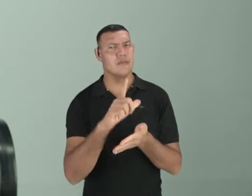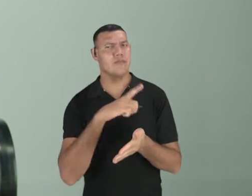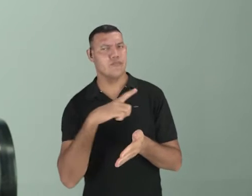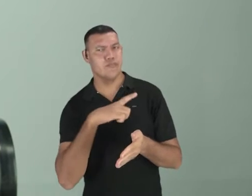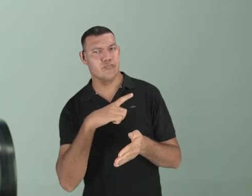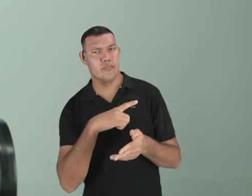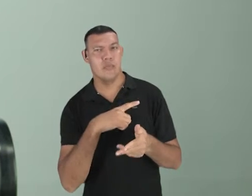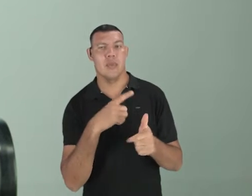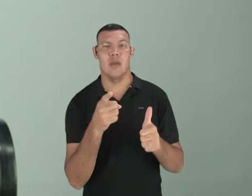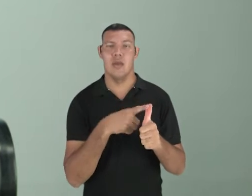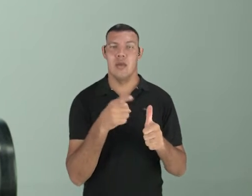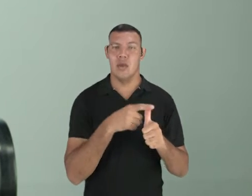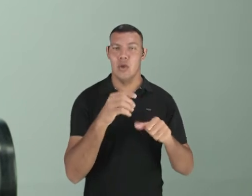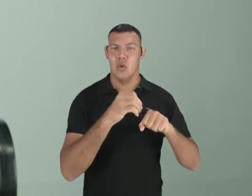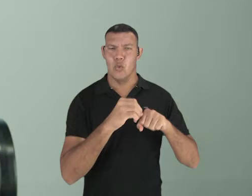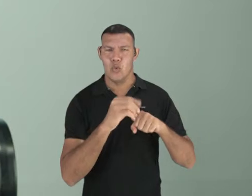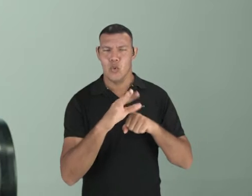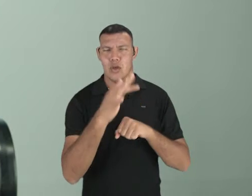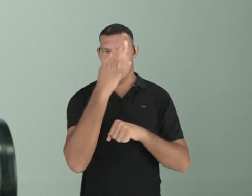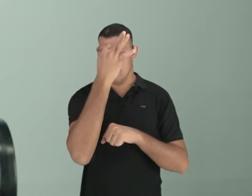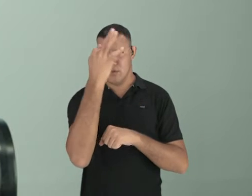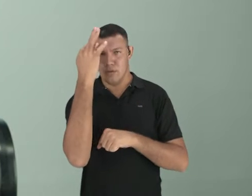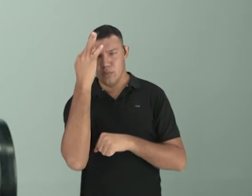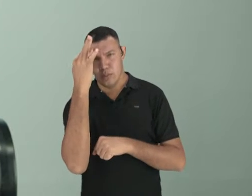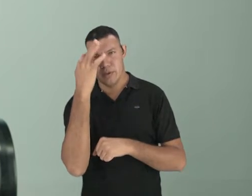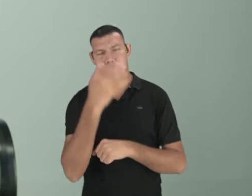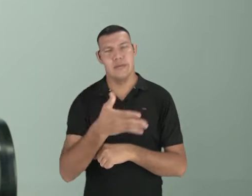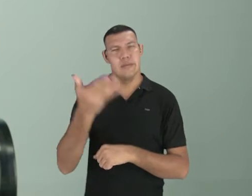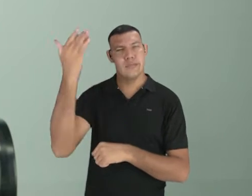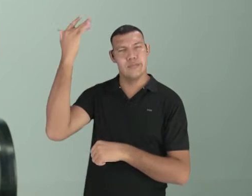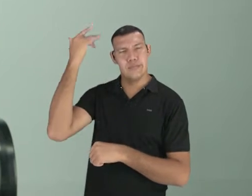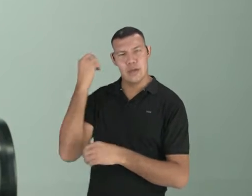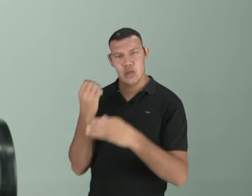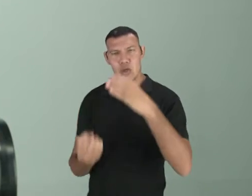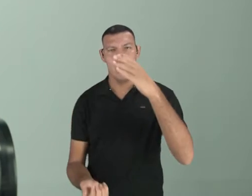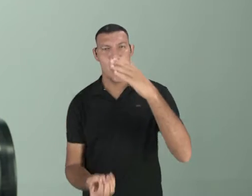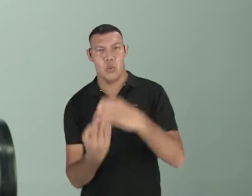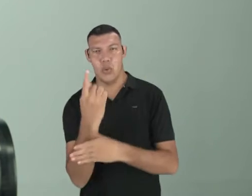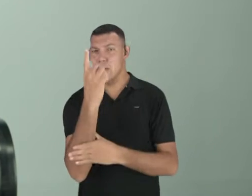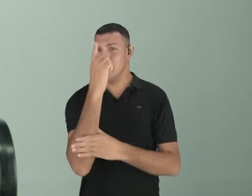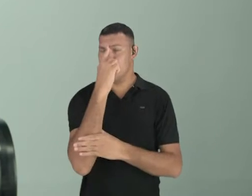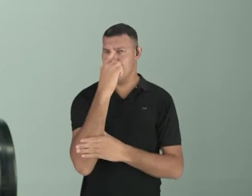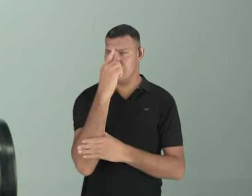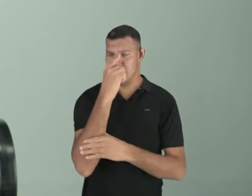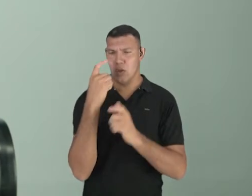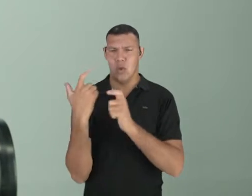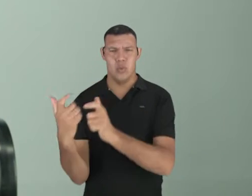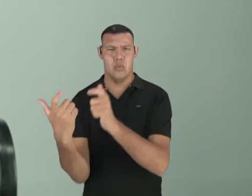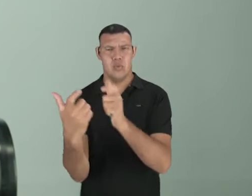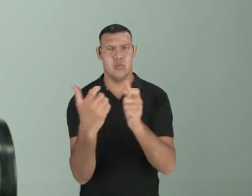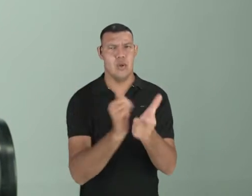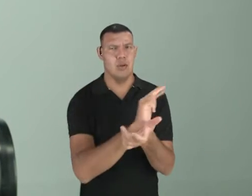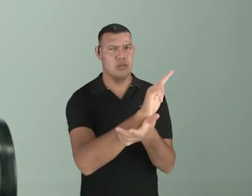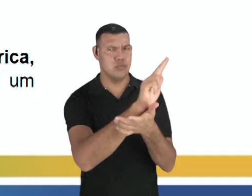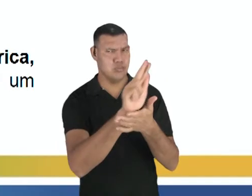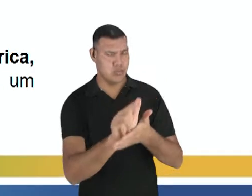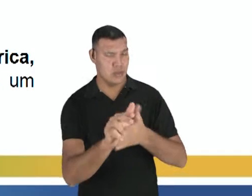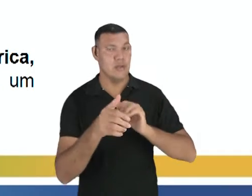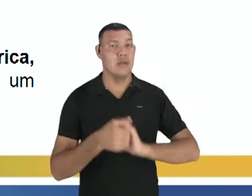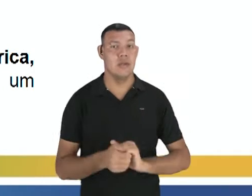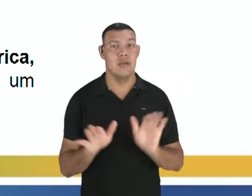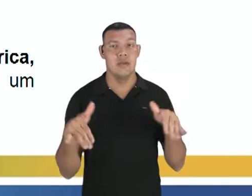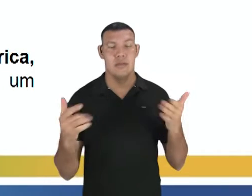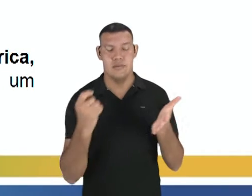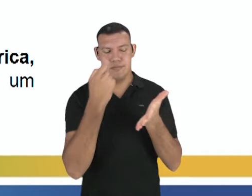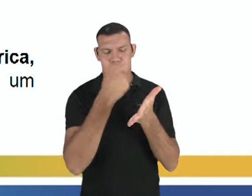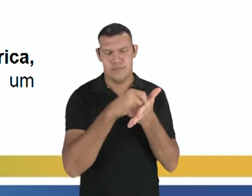conhecimento filosófico, que ele é muito antigo, ele vem lá da Grécia e de outras localidades. E lá no grego antigo, ele